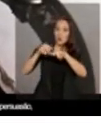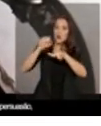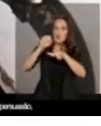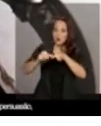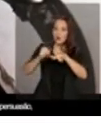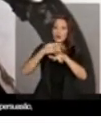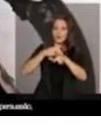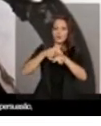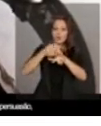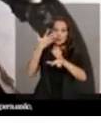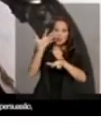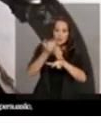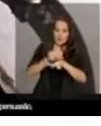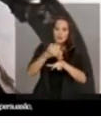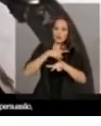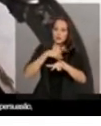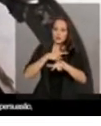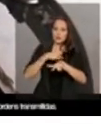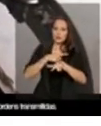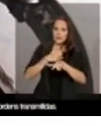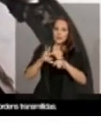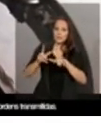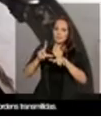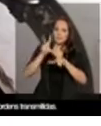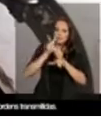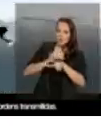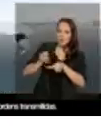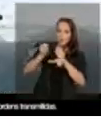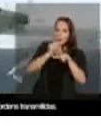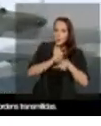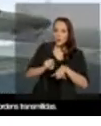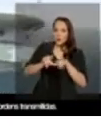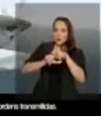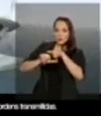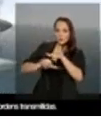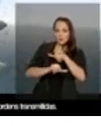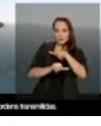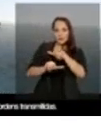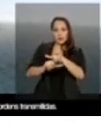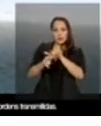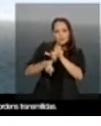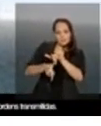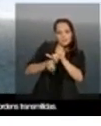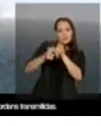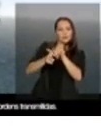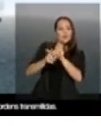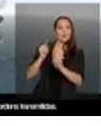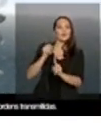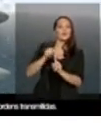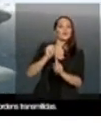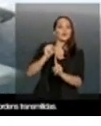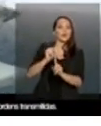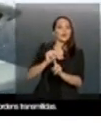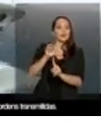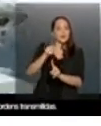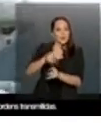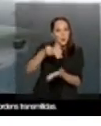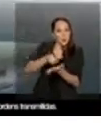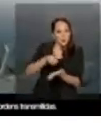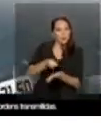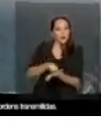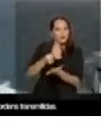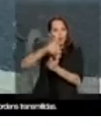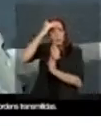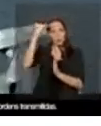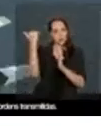receber autorização para as medidas de persuasão, por meio de tiro de aviso, com o objetivo de persuadi-la a obedecer